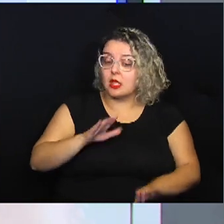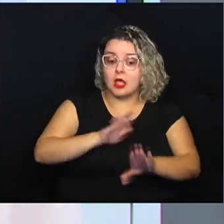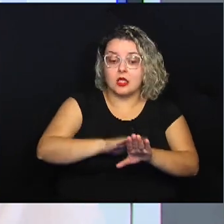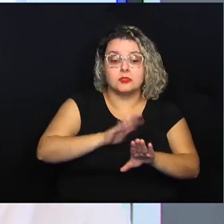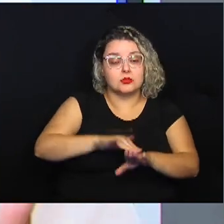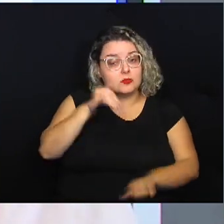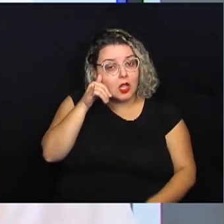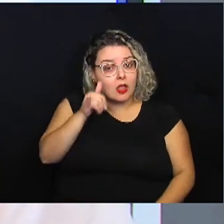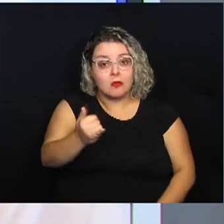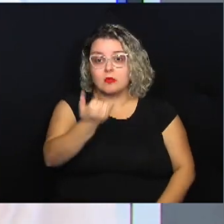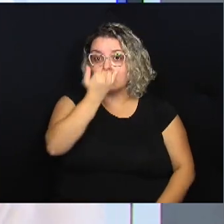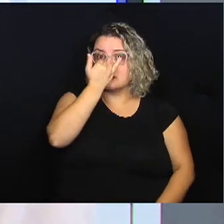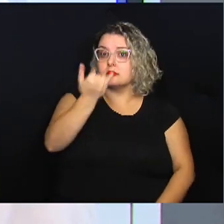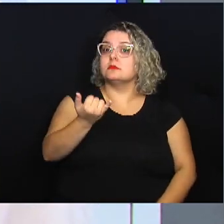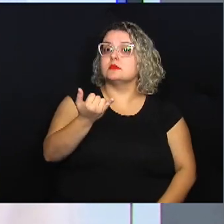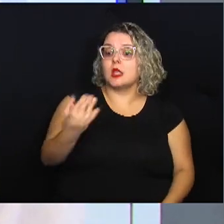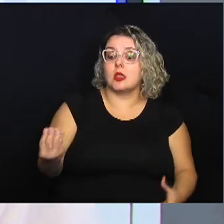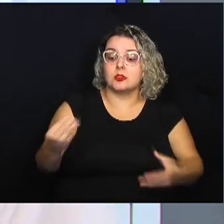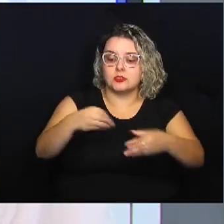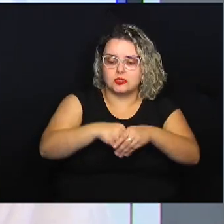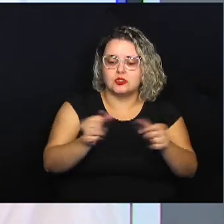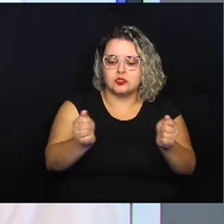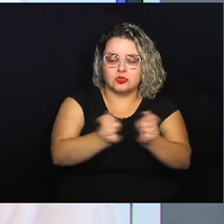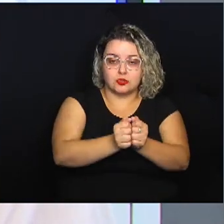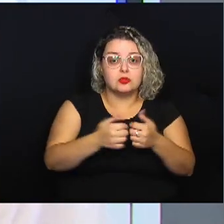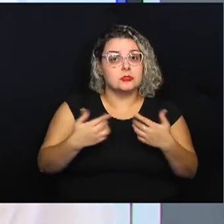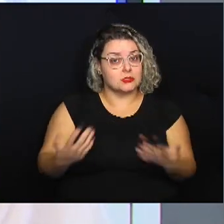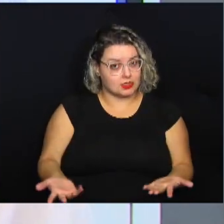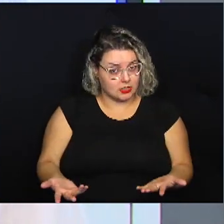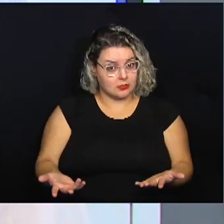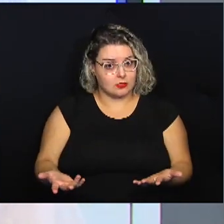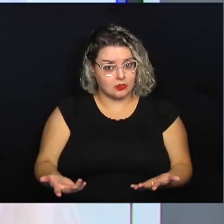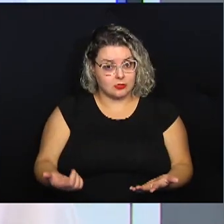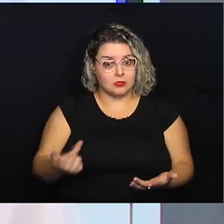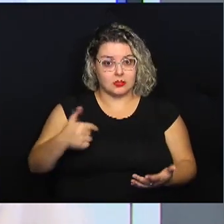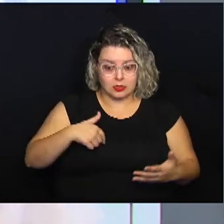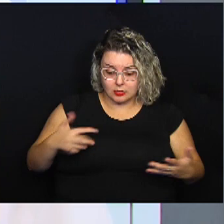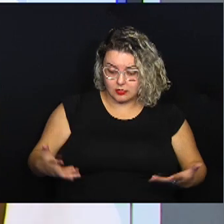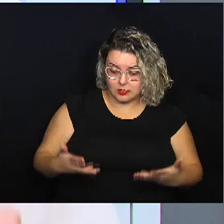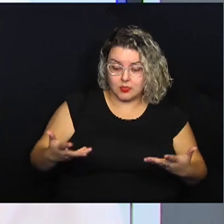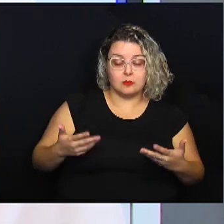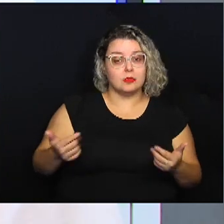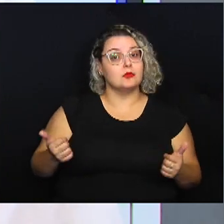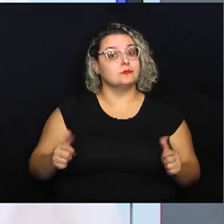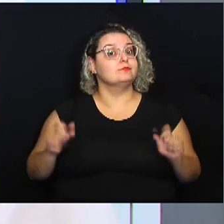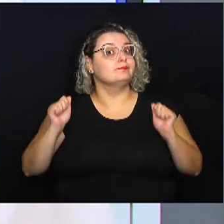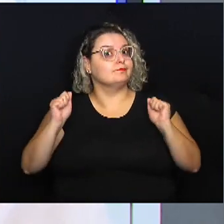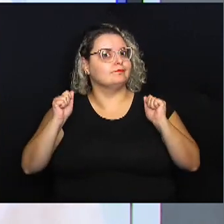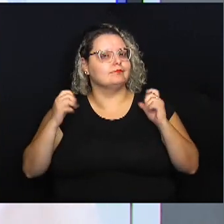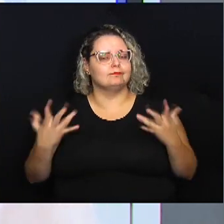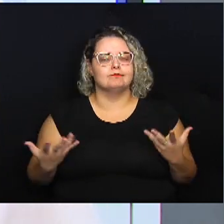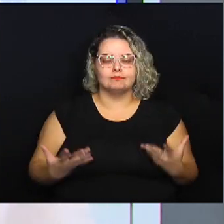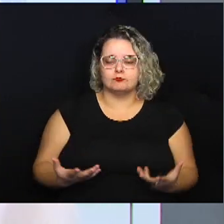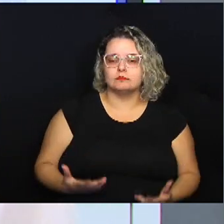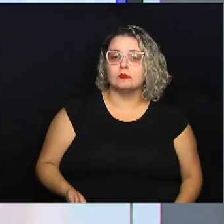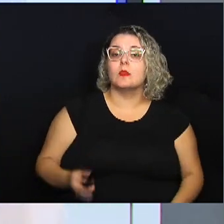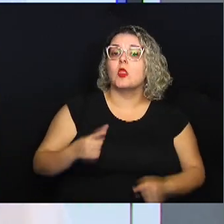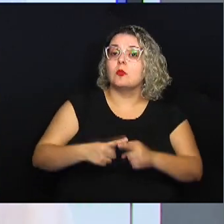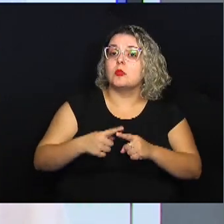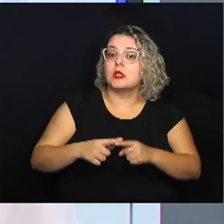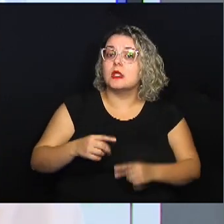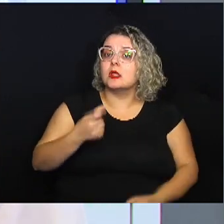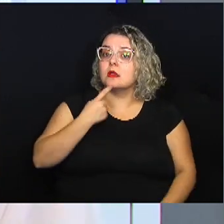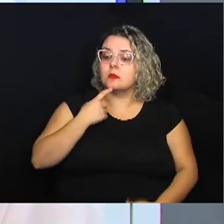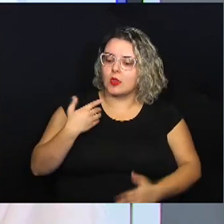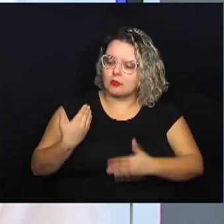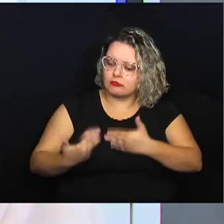preventivas, ações de integração, e nesse sentido eu me motivo e fico animado, porque Campinas está dando passos